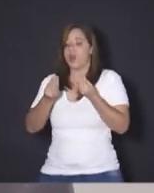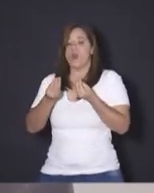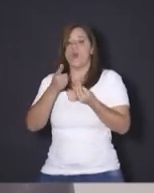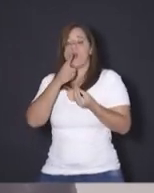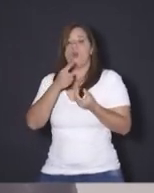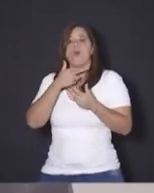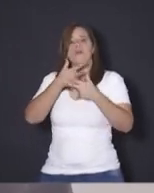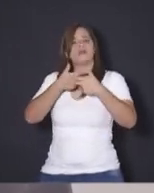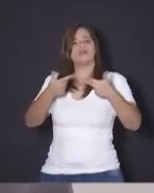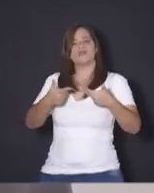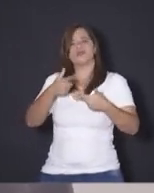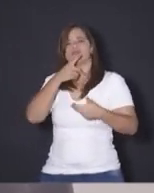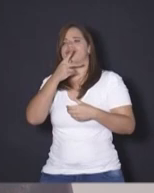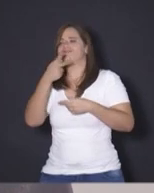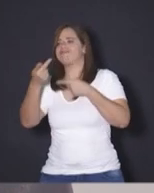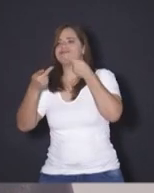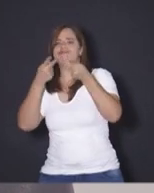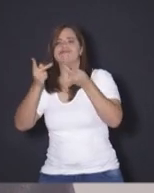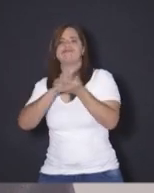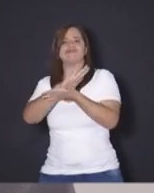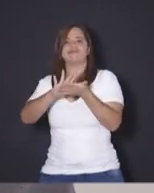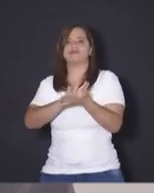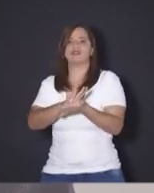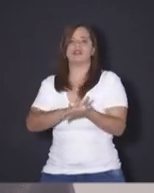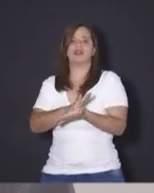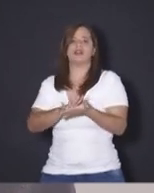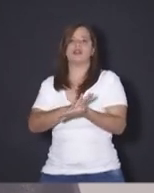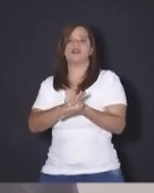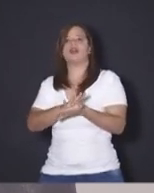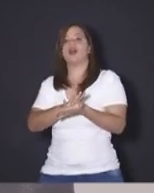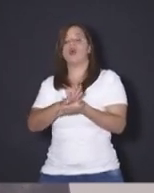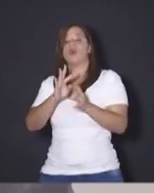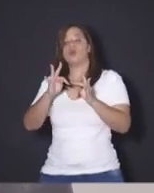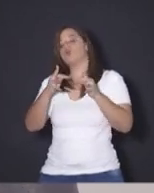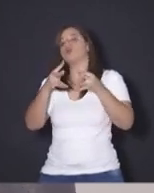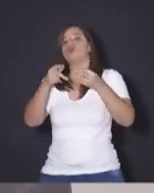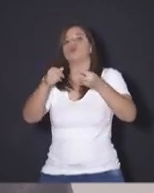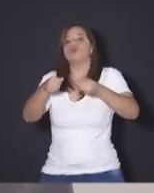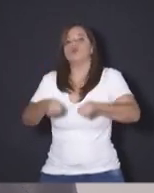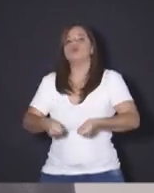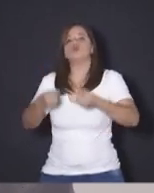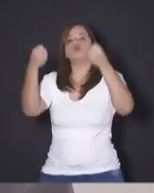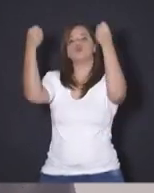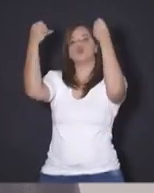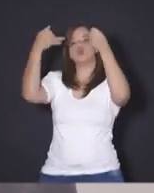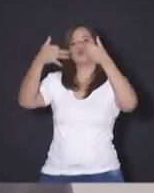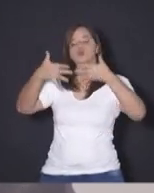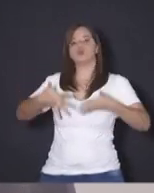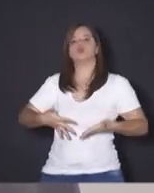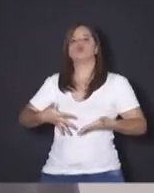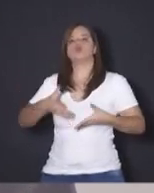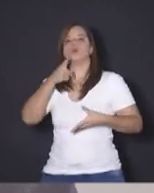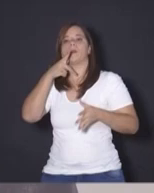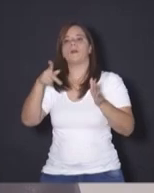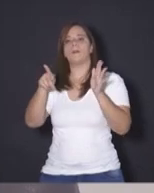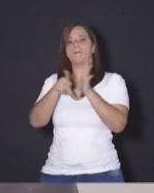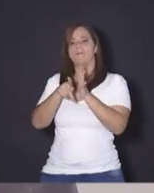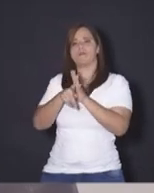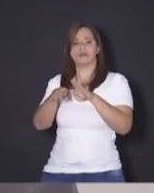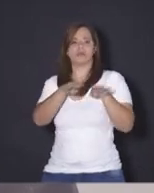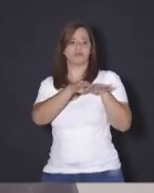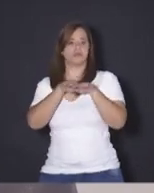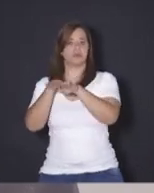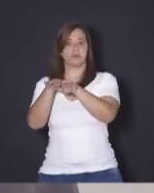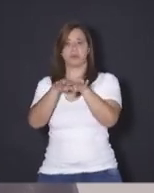não são ditas é tudo e se explica através do mit democracia